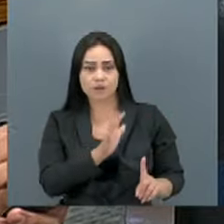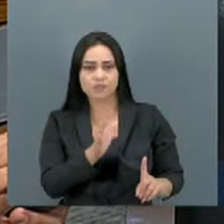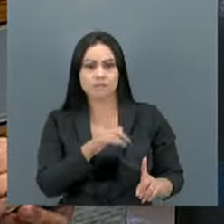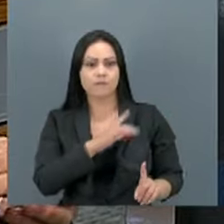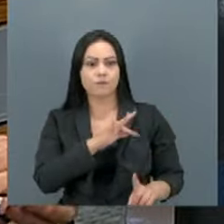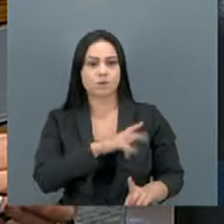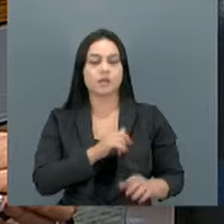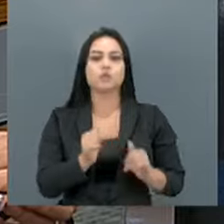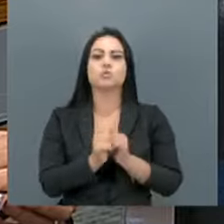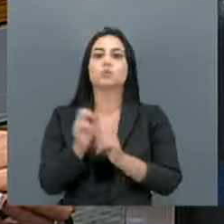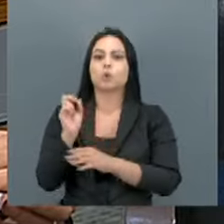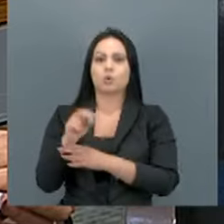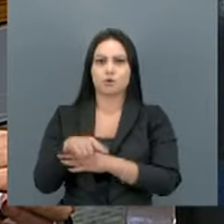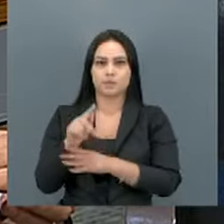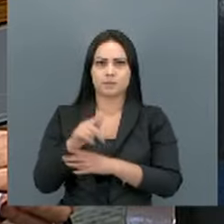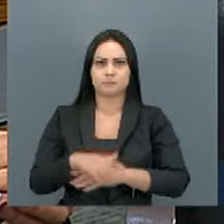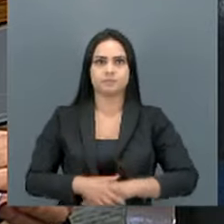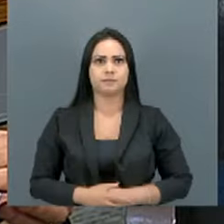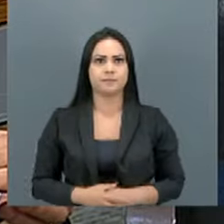às ONGs?